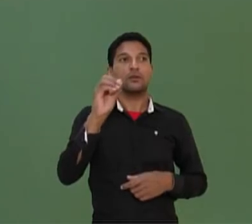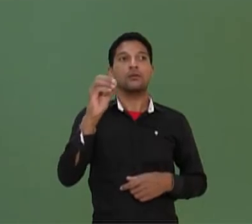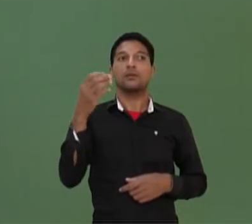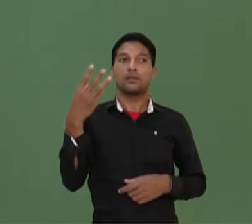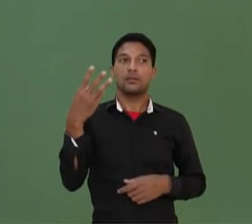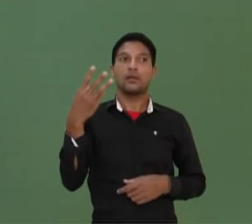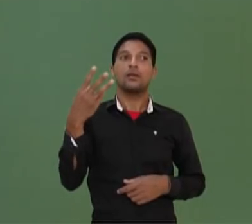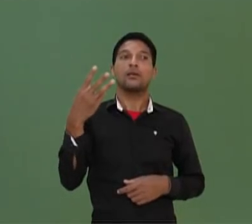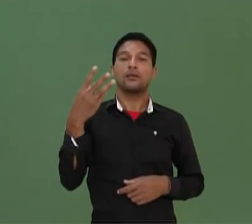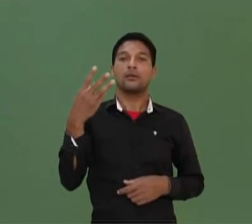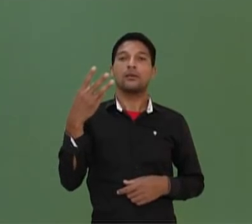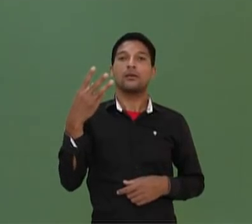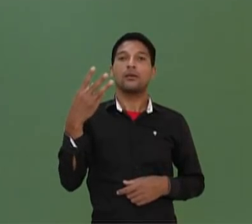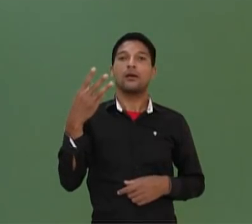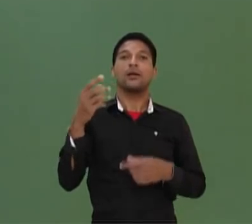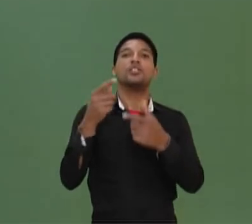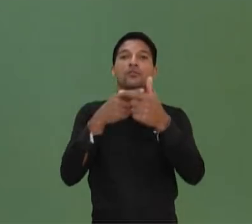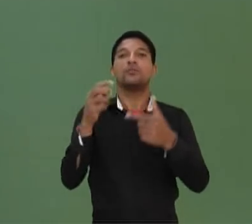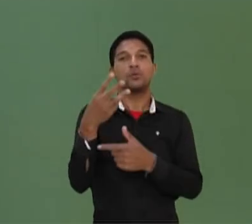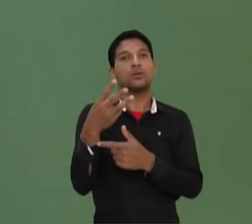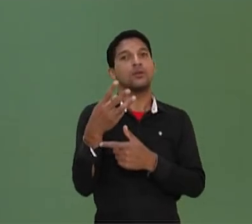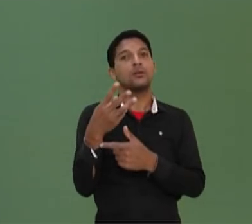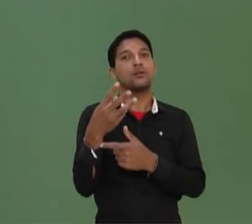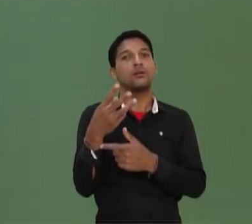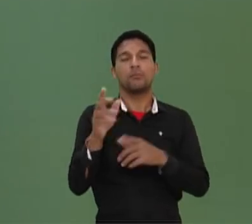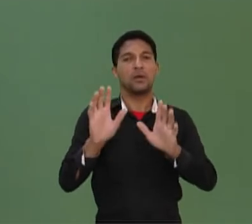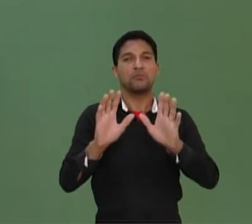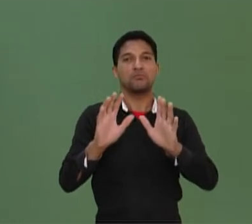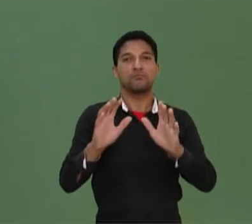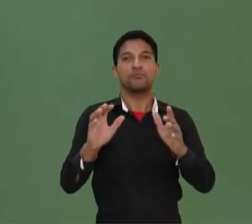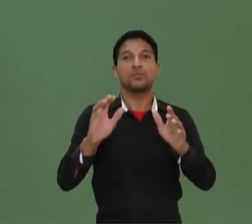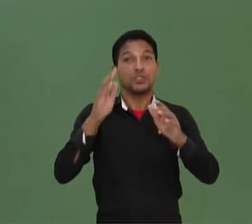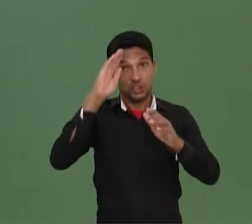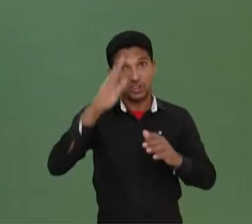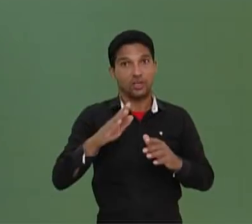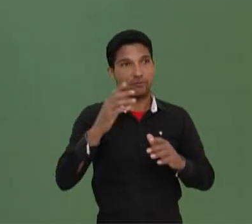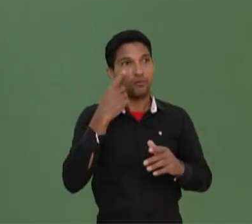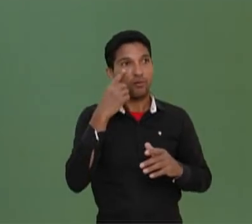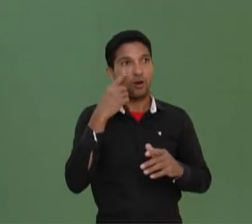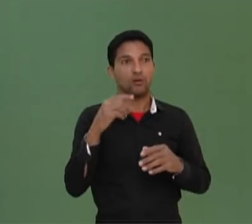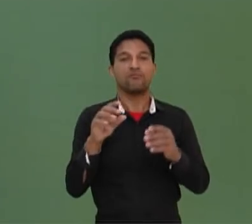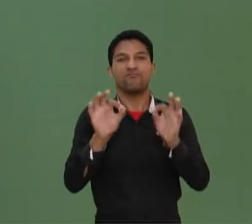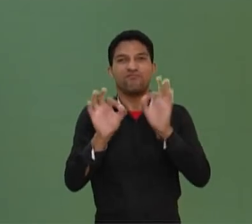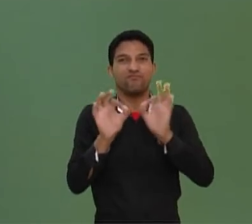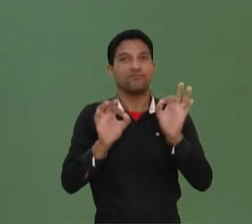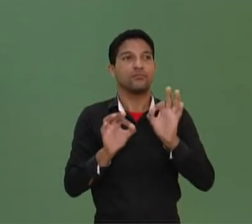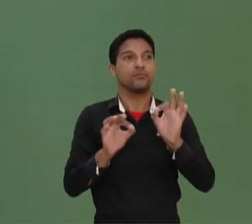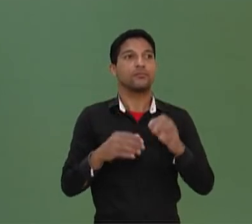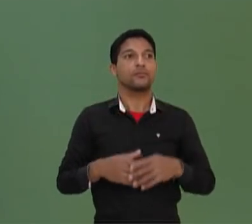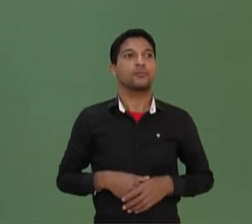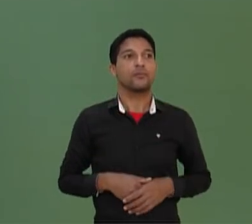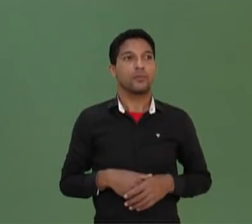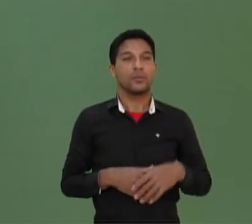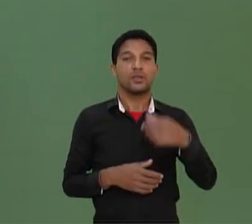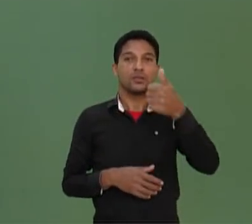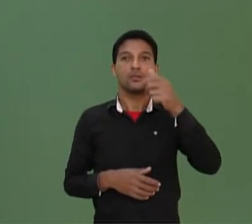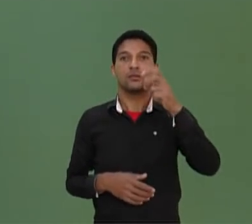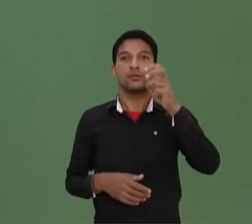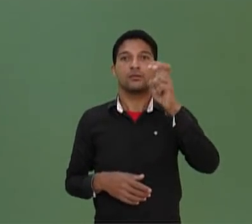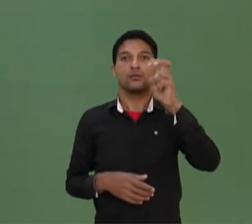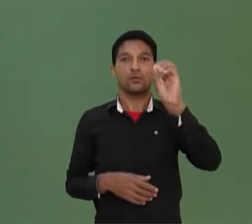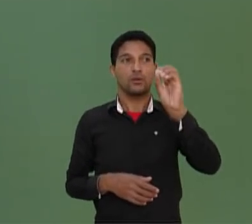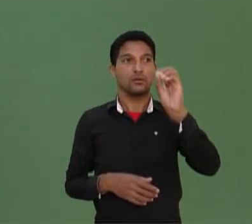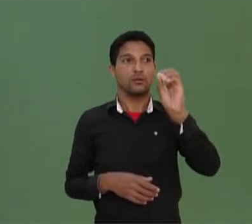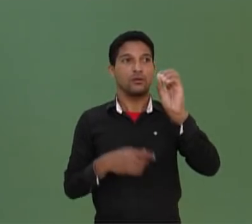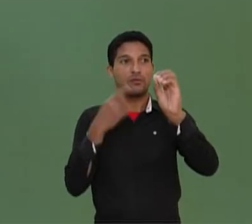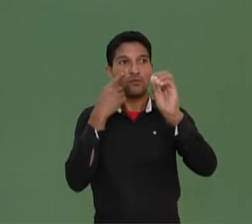nós vamos fazer direto como a gente já tinha estudado. 3x fica aqui desse lado. O 150 eu tiro daqui. Só que se